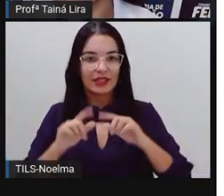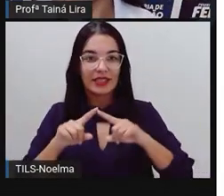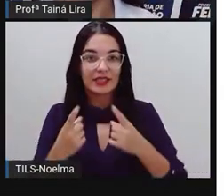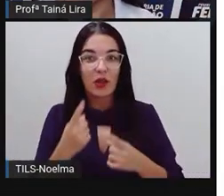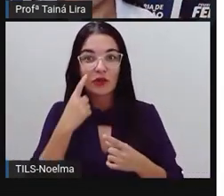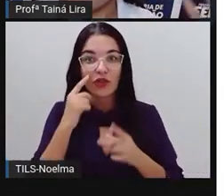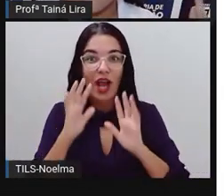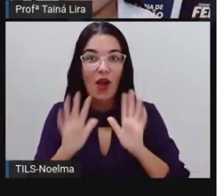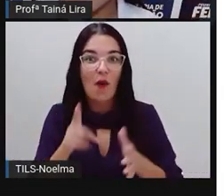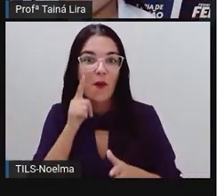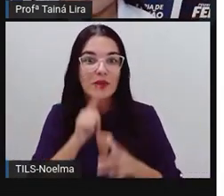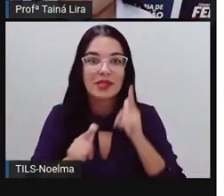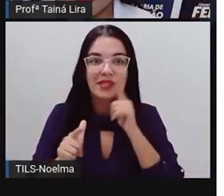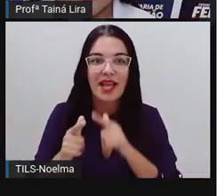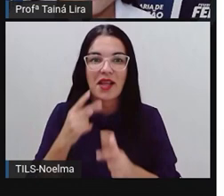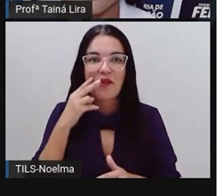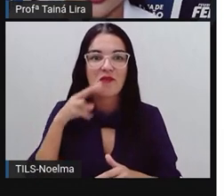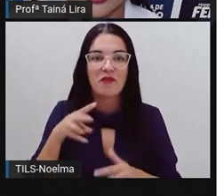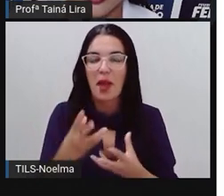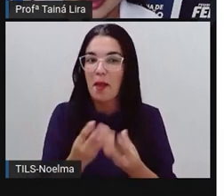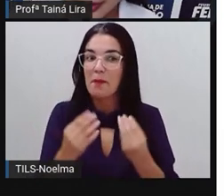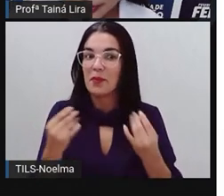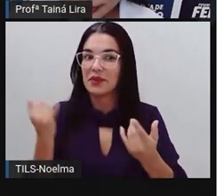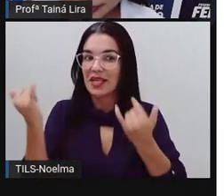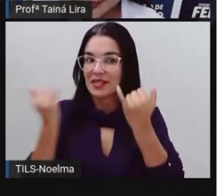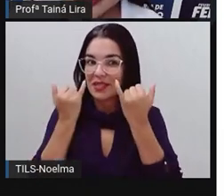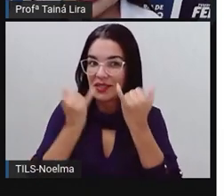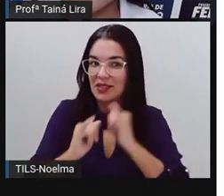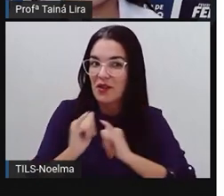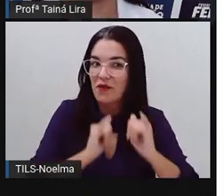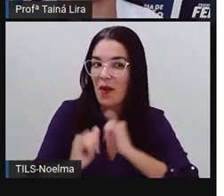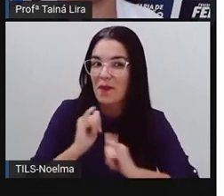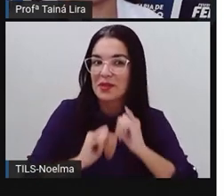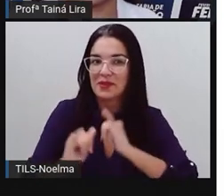já consegue ver ó várias informações certo